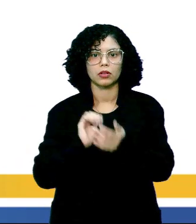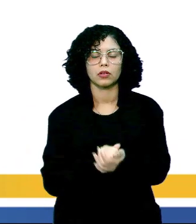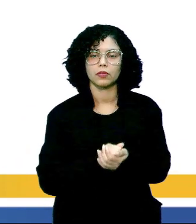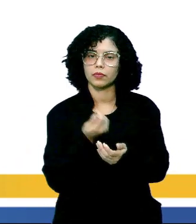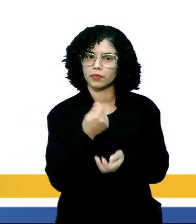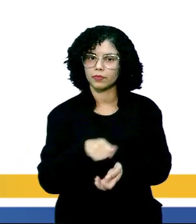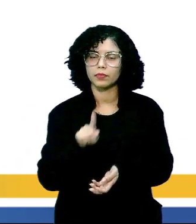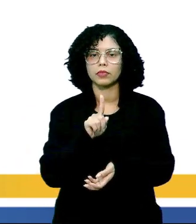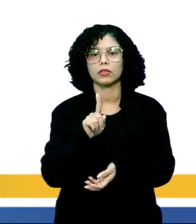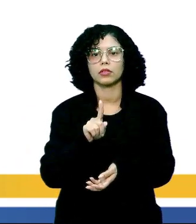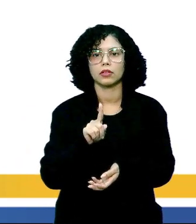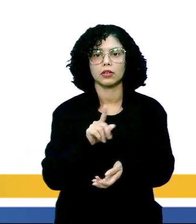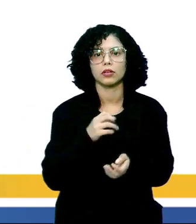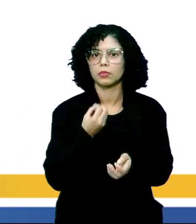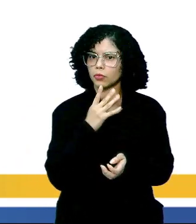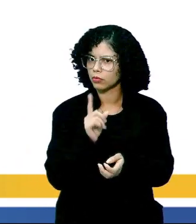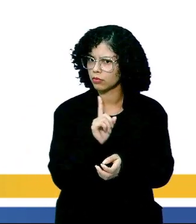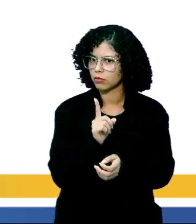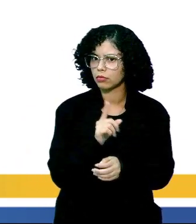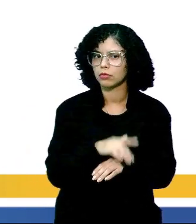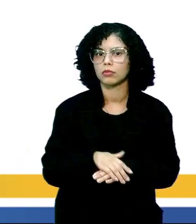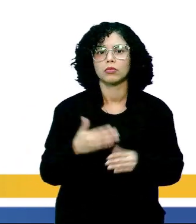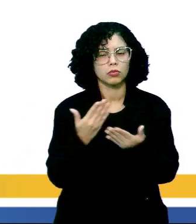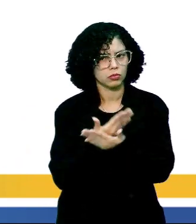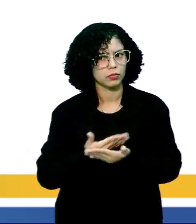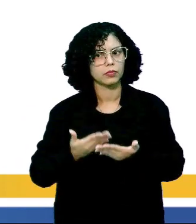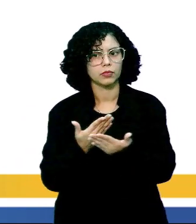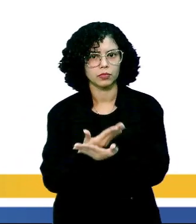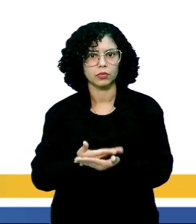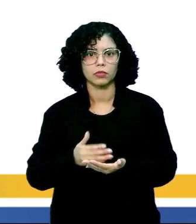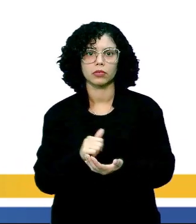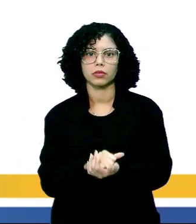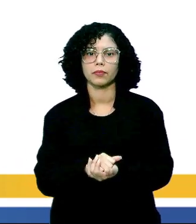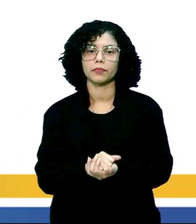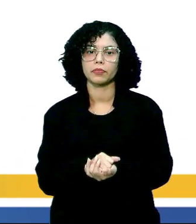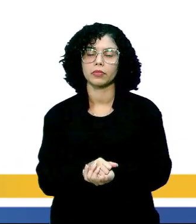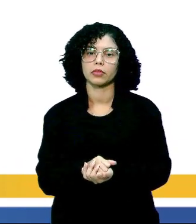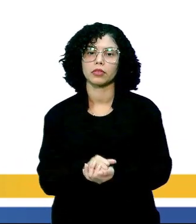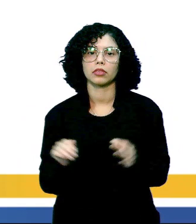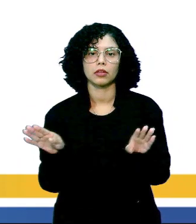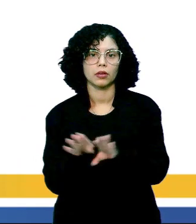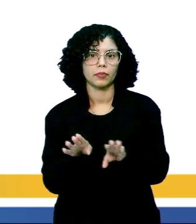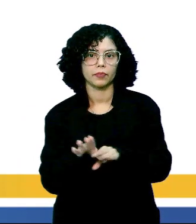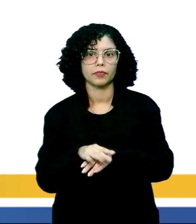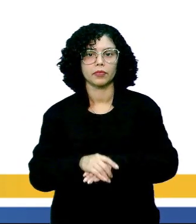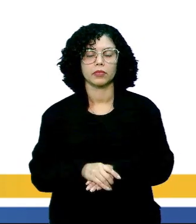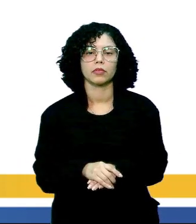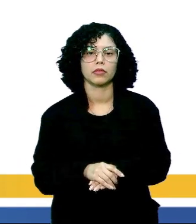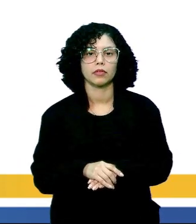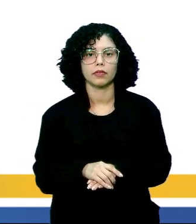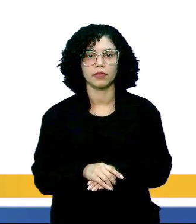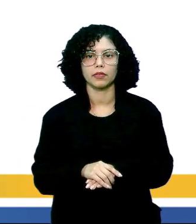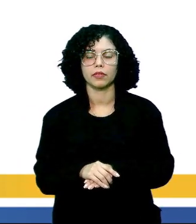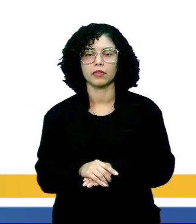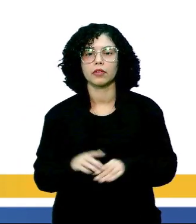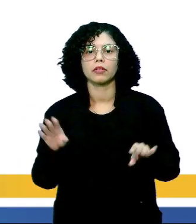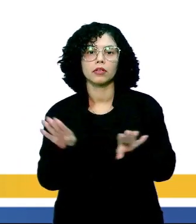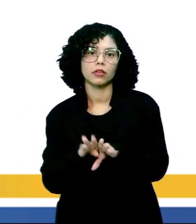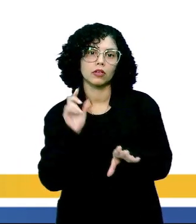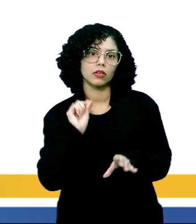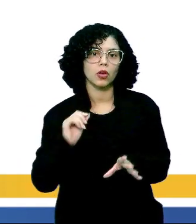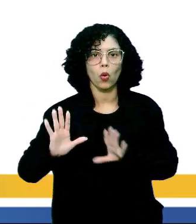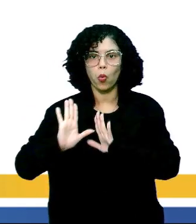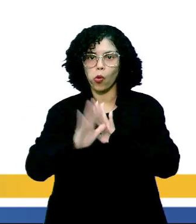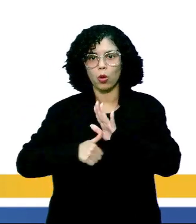não necessariamente são boas, ok? Então, tenham muito cuidado com elas. Nós temos também Identity Theft,